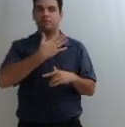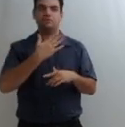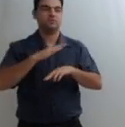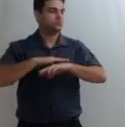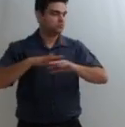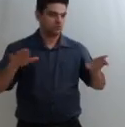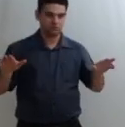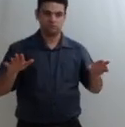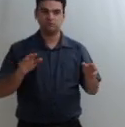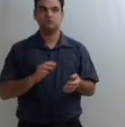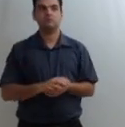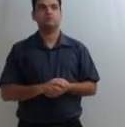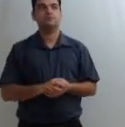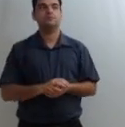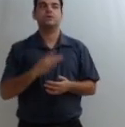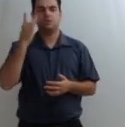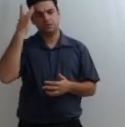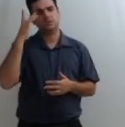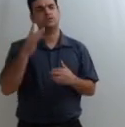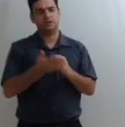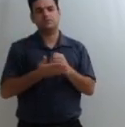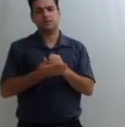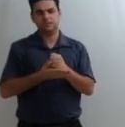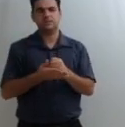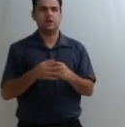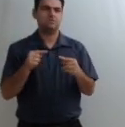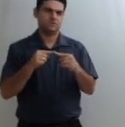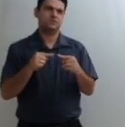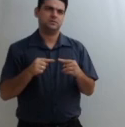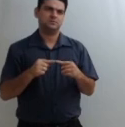minimamente fundamentado. Então, eu acompanho o relator.